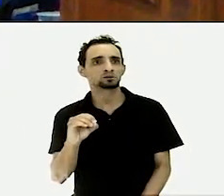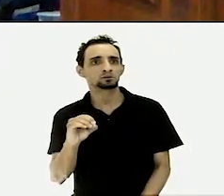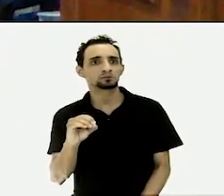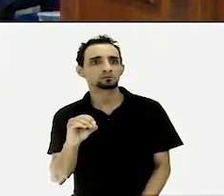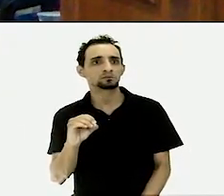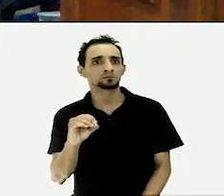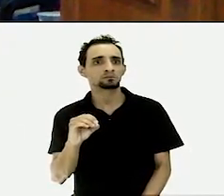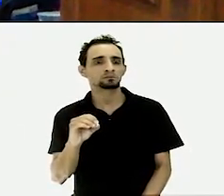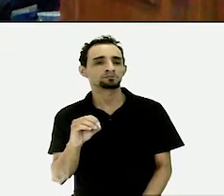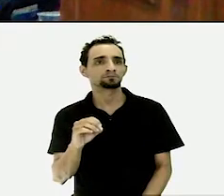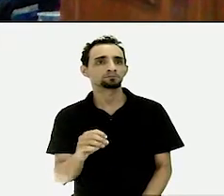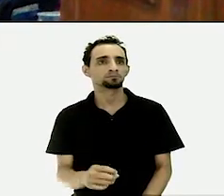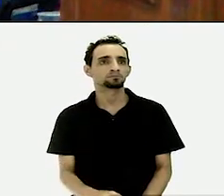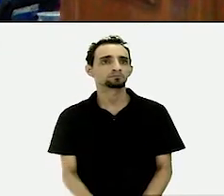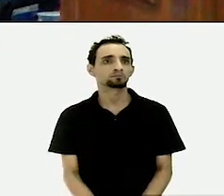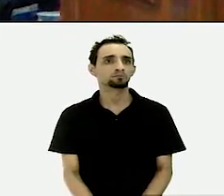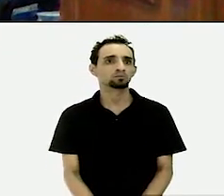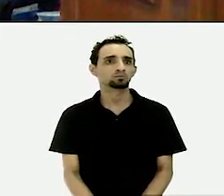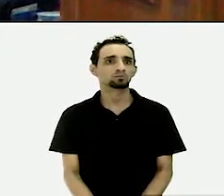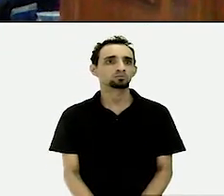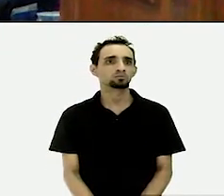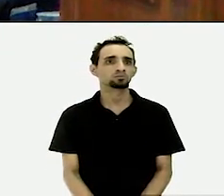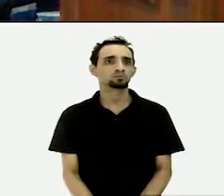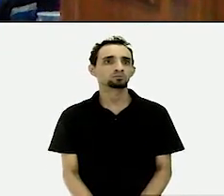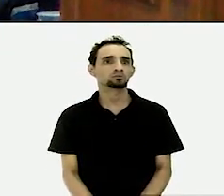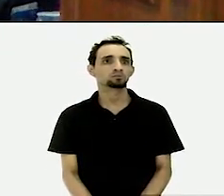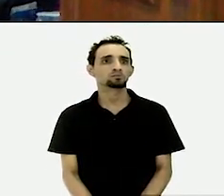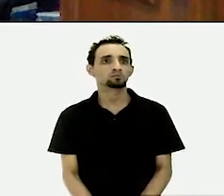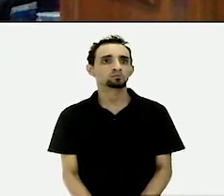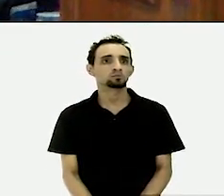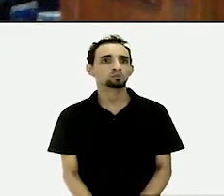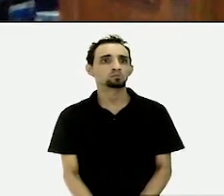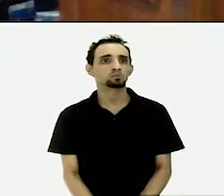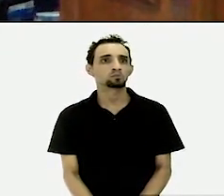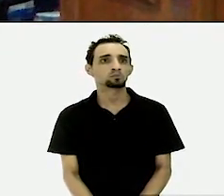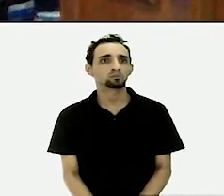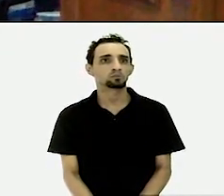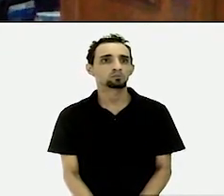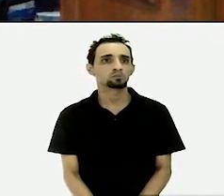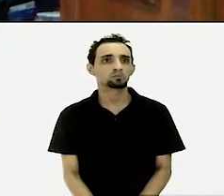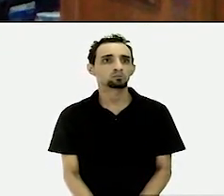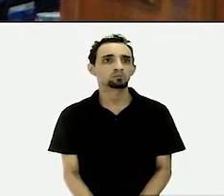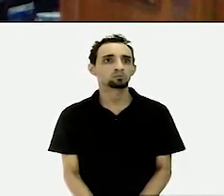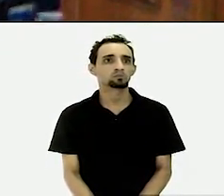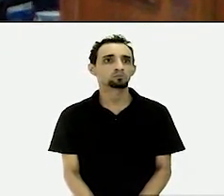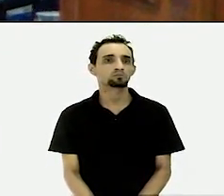me veta o projeto, entra com uma ação direta de constitucionalidade, o prefeito... Na época, o Altair.